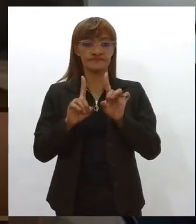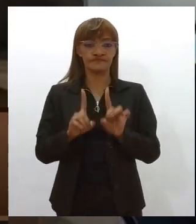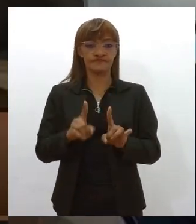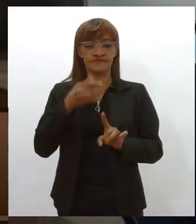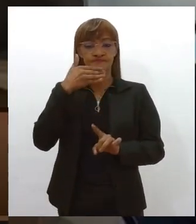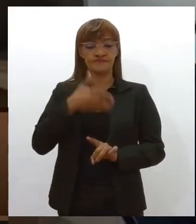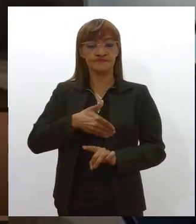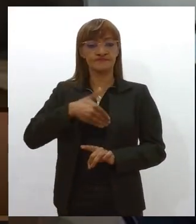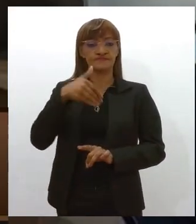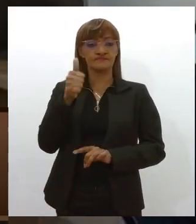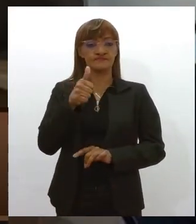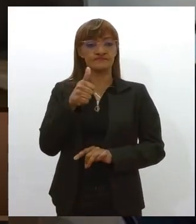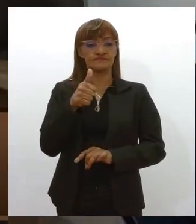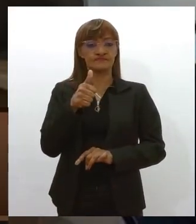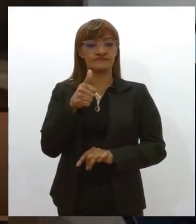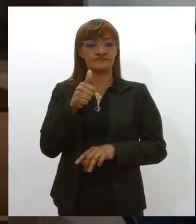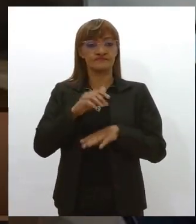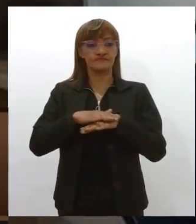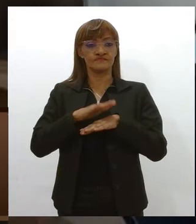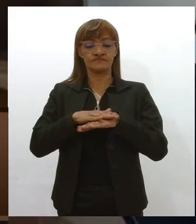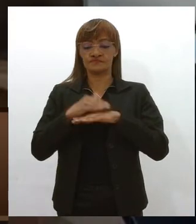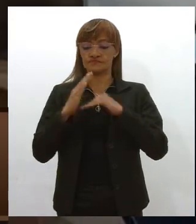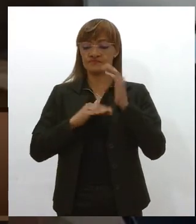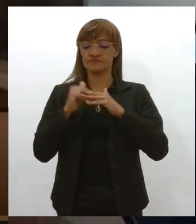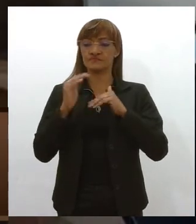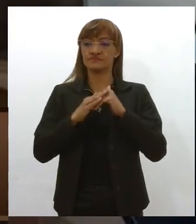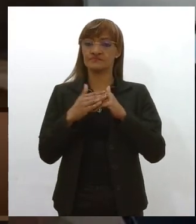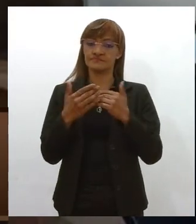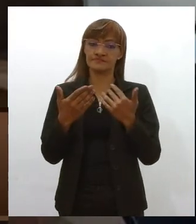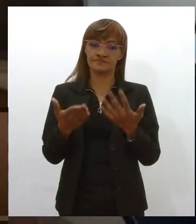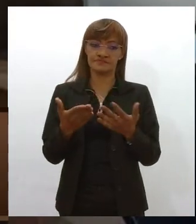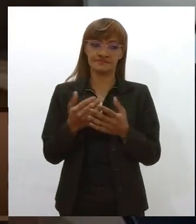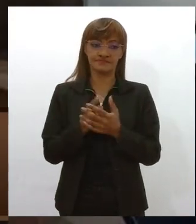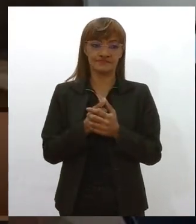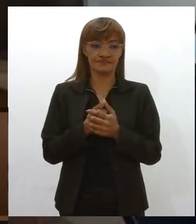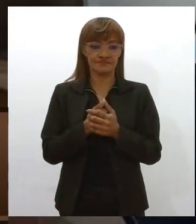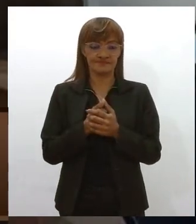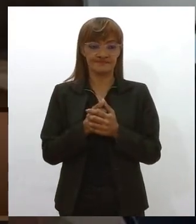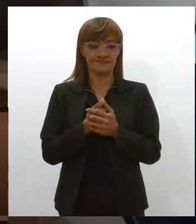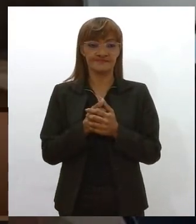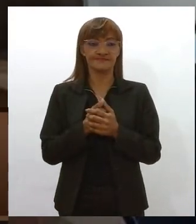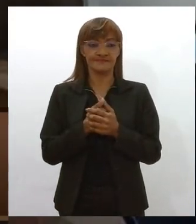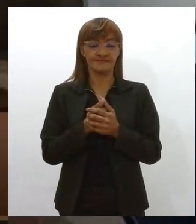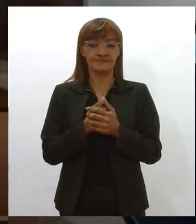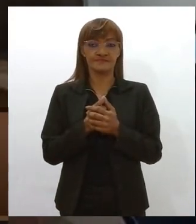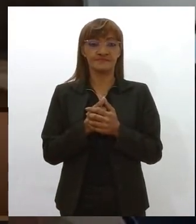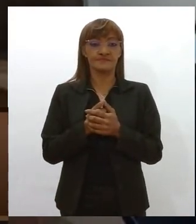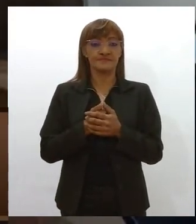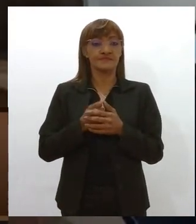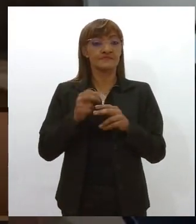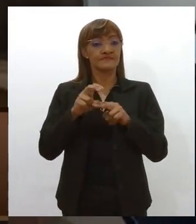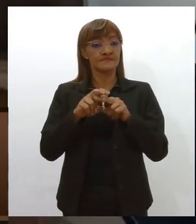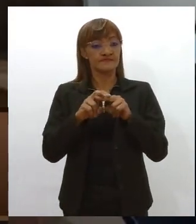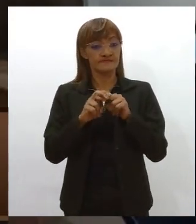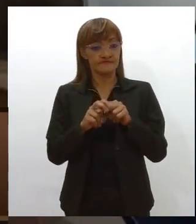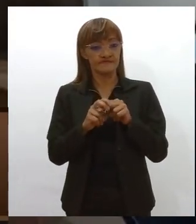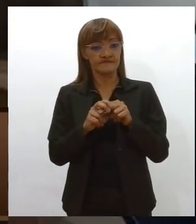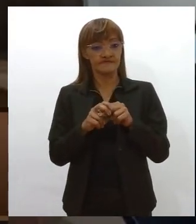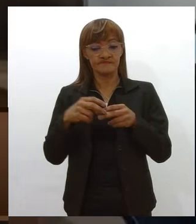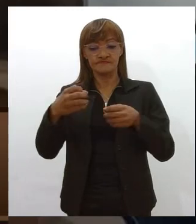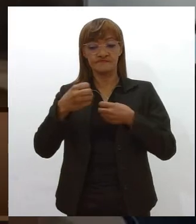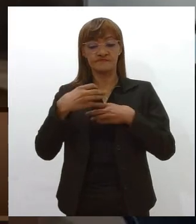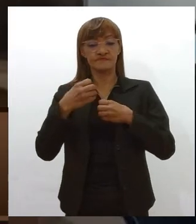fazer na sua vida é com sua profissão, porque esse anel do dedo ninguém tira da sua profissão. Então, ela sempre me criou para ser muito